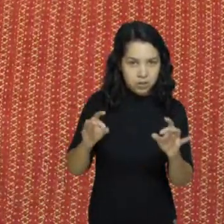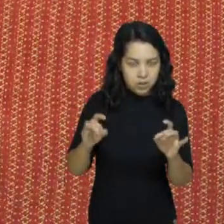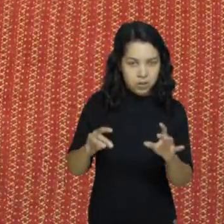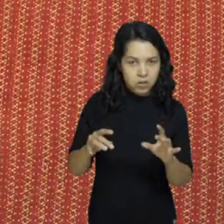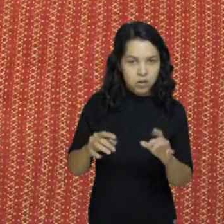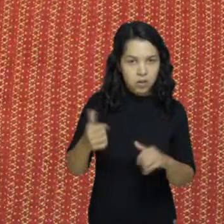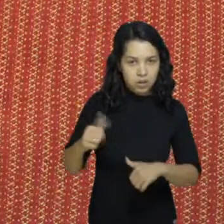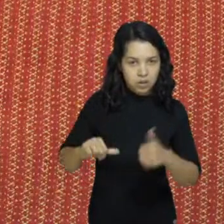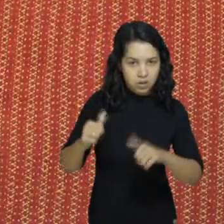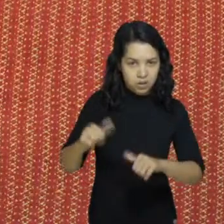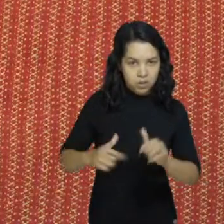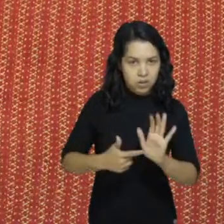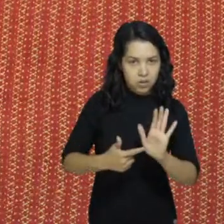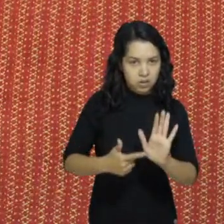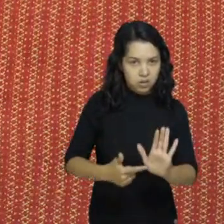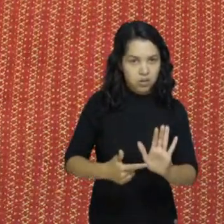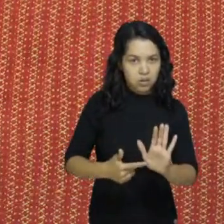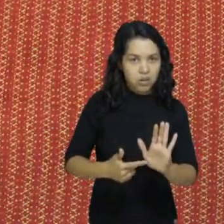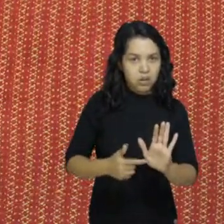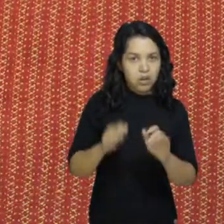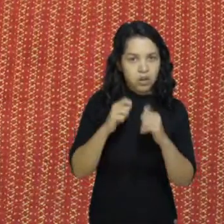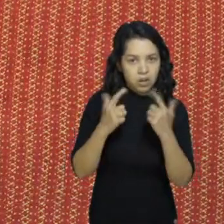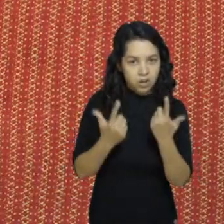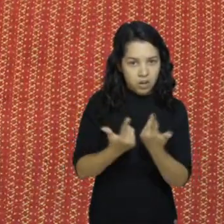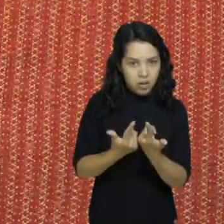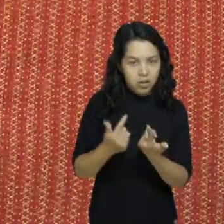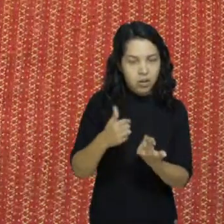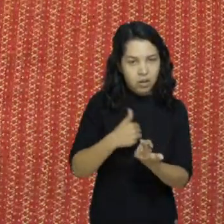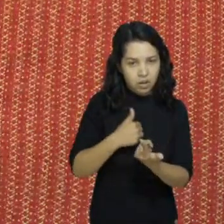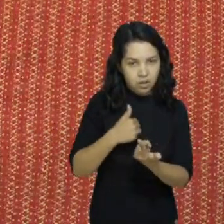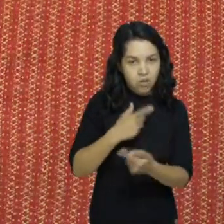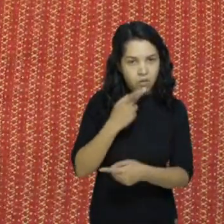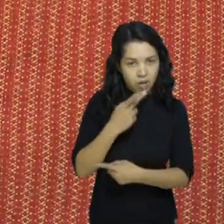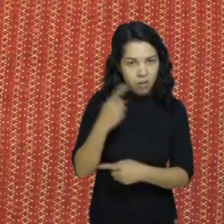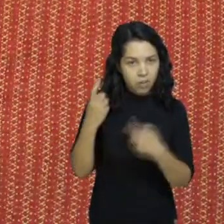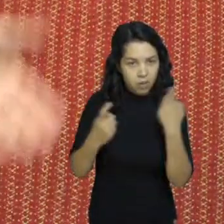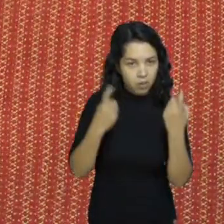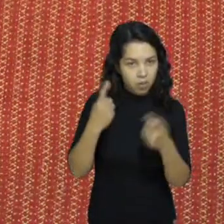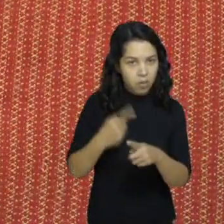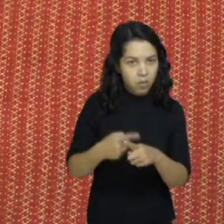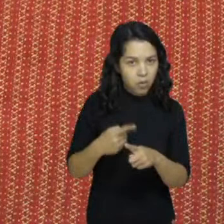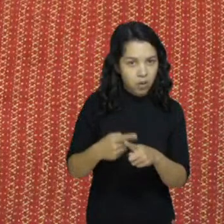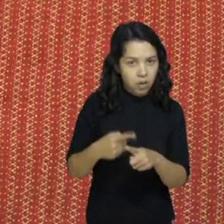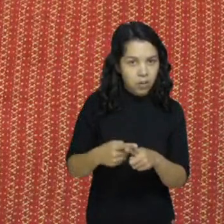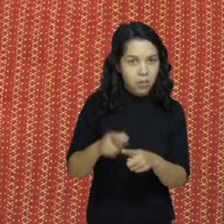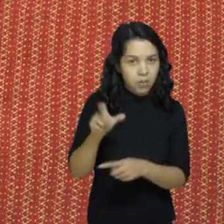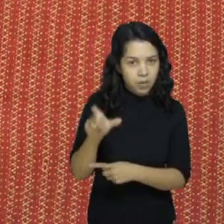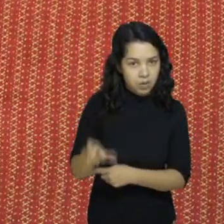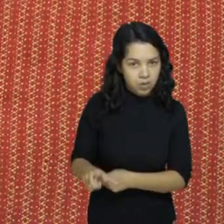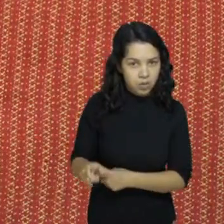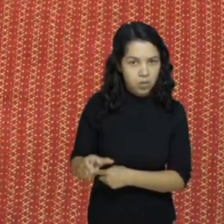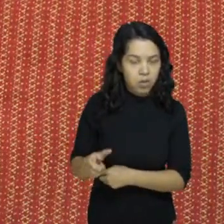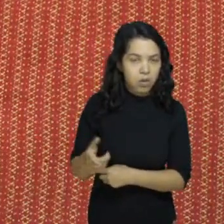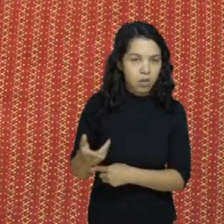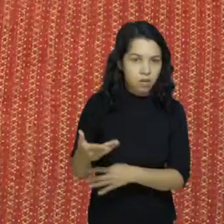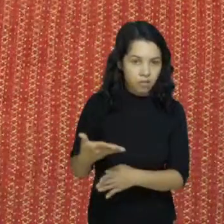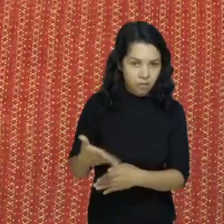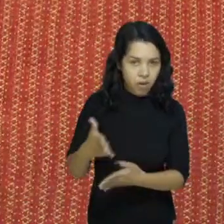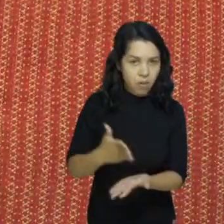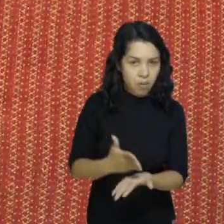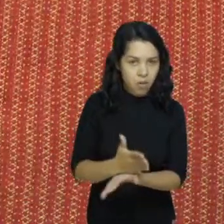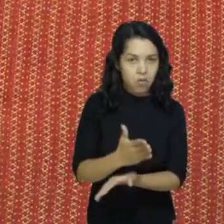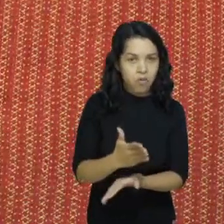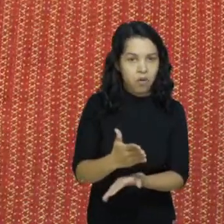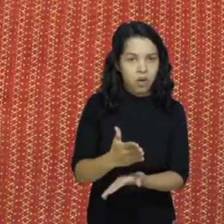Ares que eu levantei essa preocupação lá até porque a pessoa que estava aí se se restar aprovada vai estar também na agência